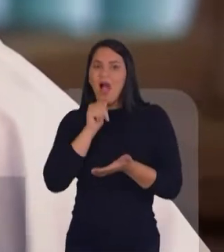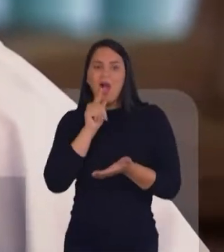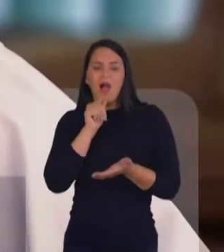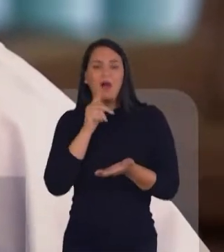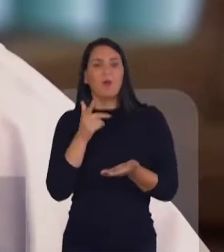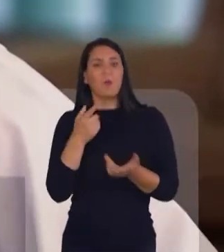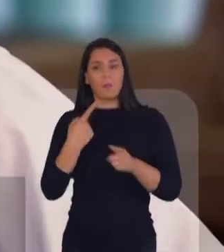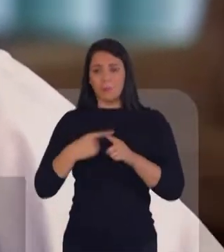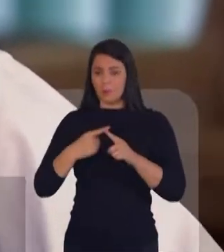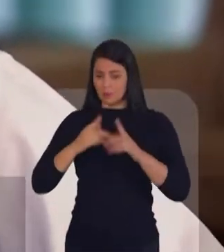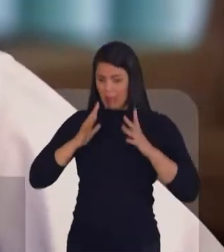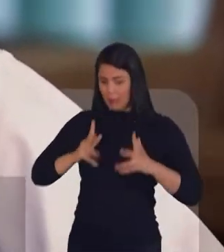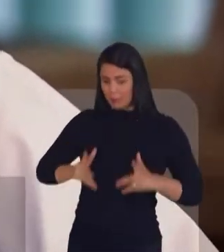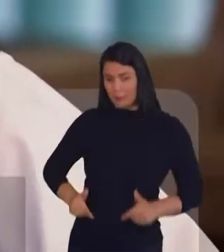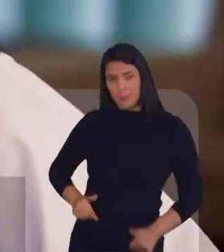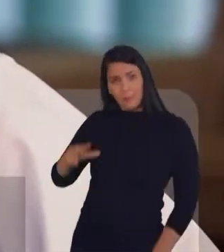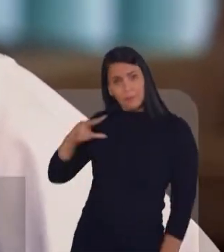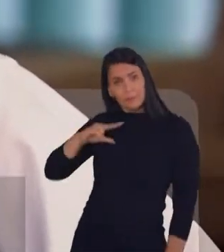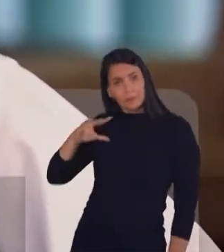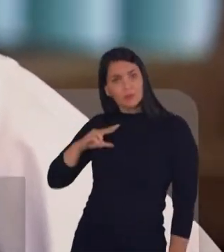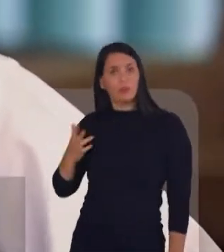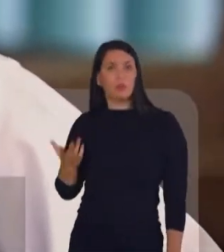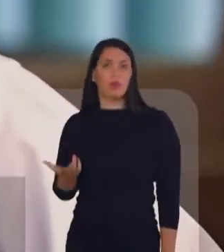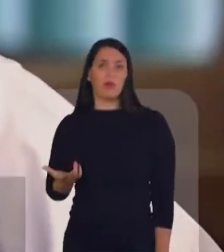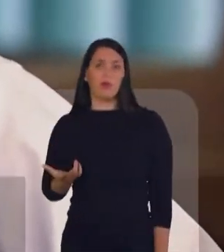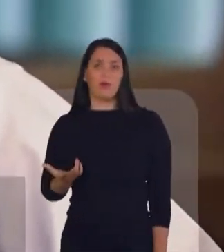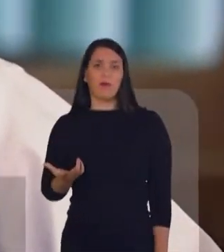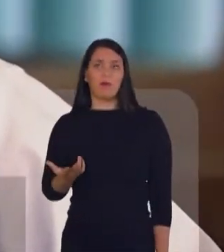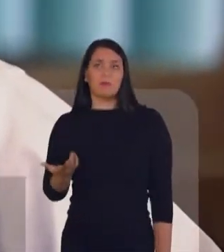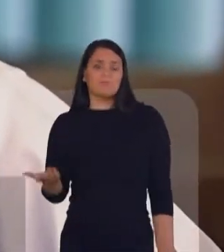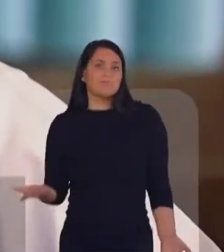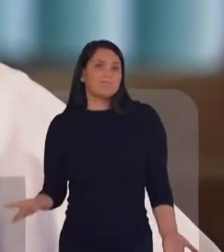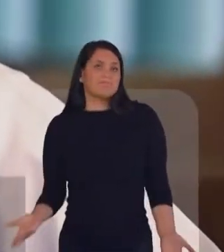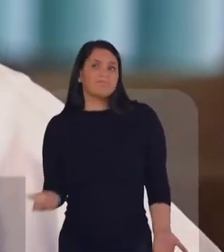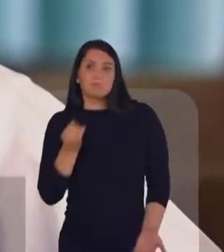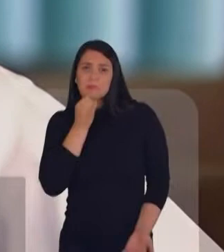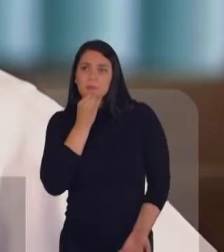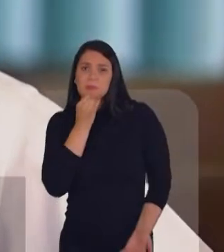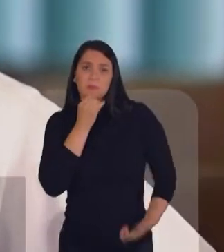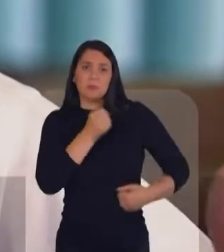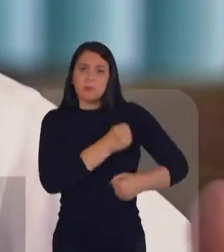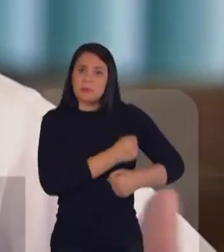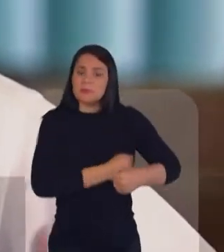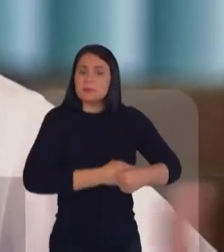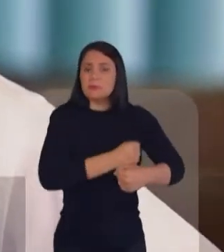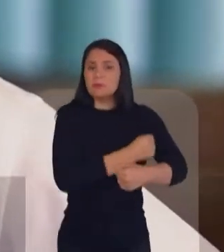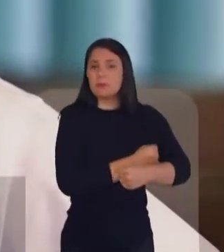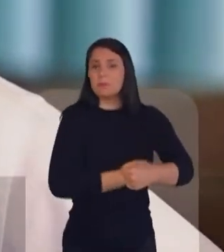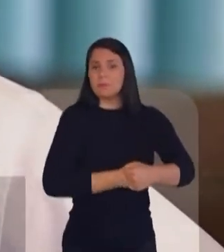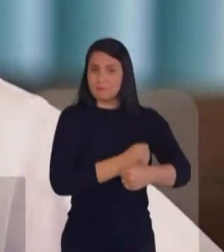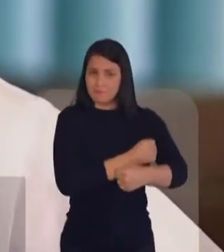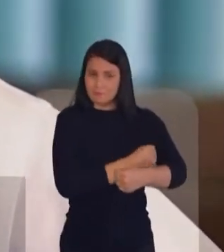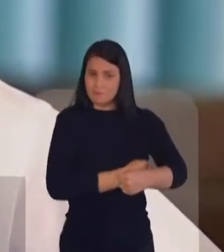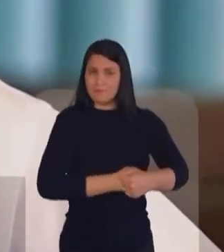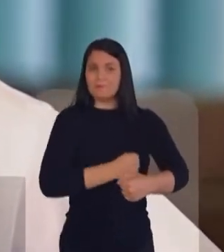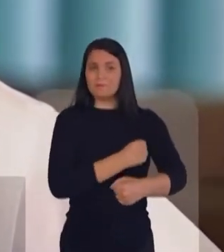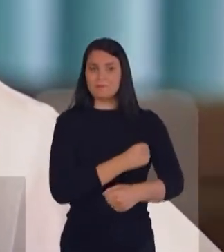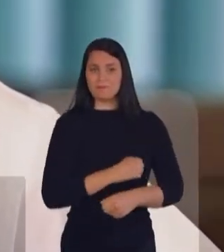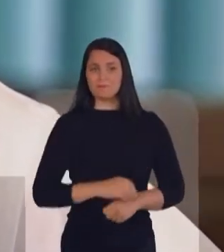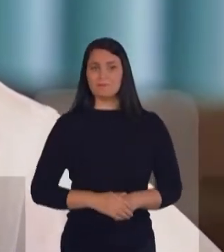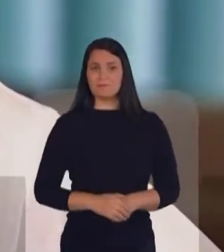a falta d'água, que é para higiene pessoal, é para você cozinhar.